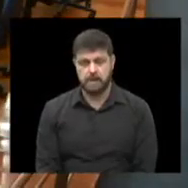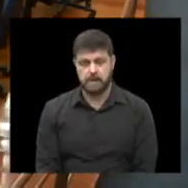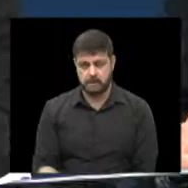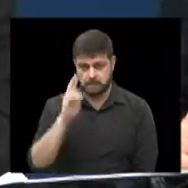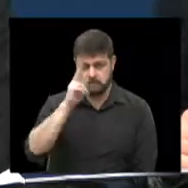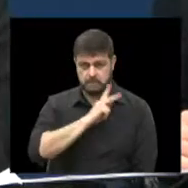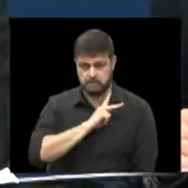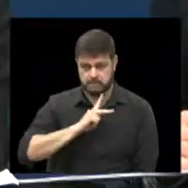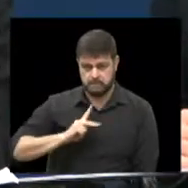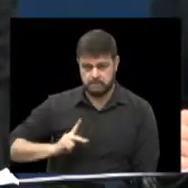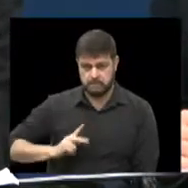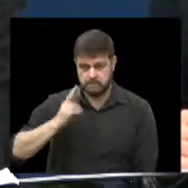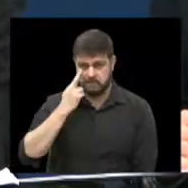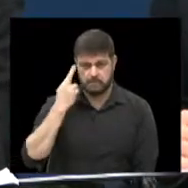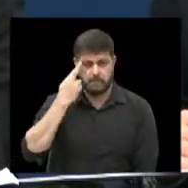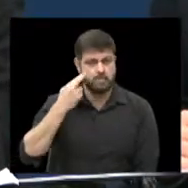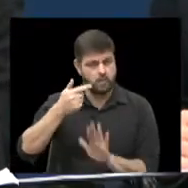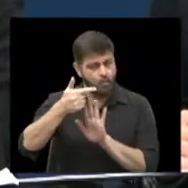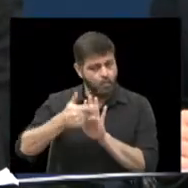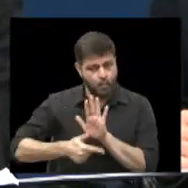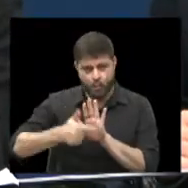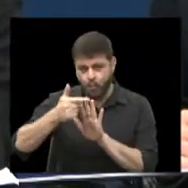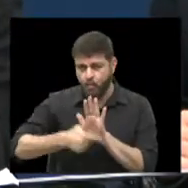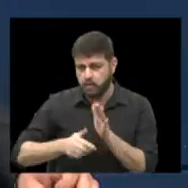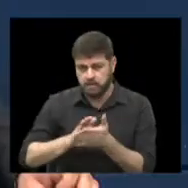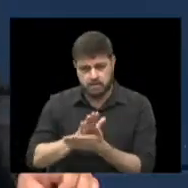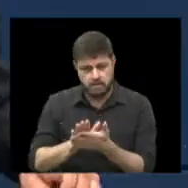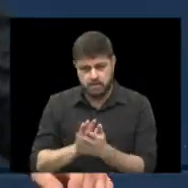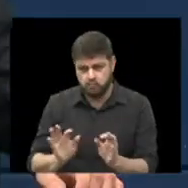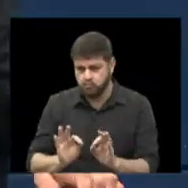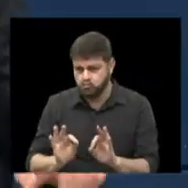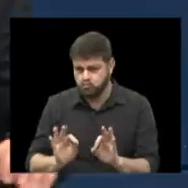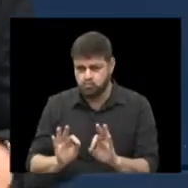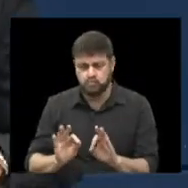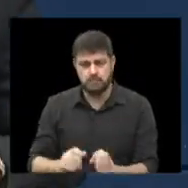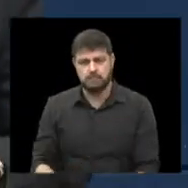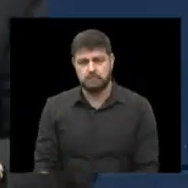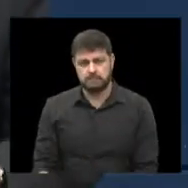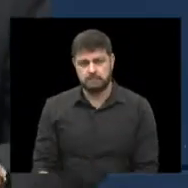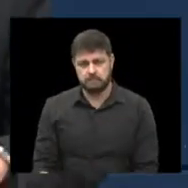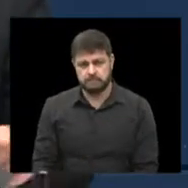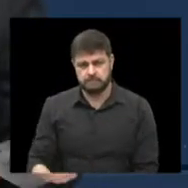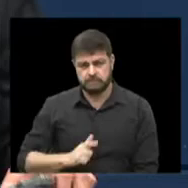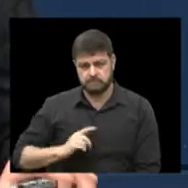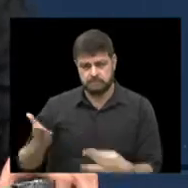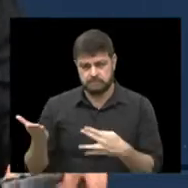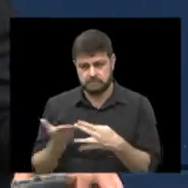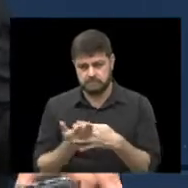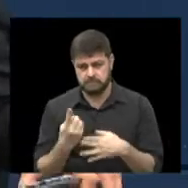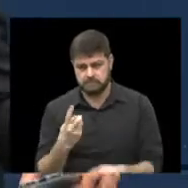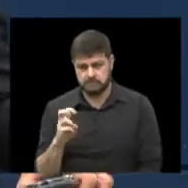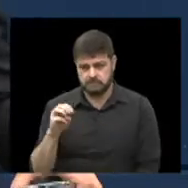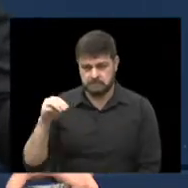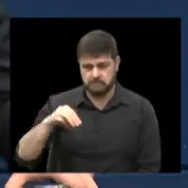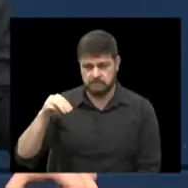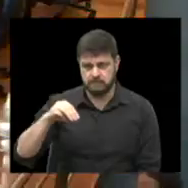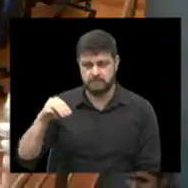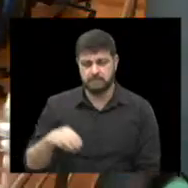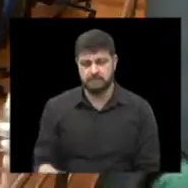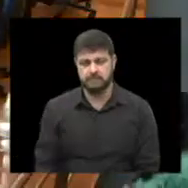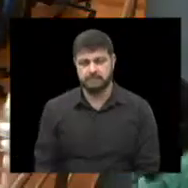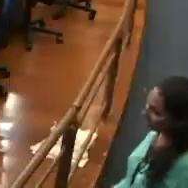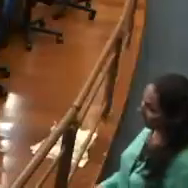Senhor presidente Rafa Zimbaldi, não há vereadores inscritos. Não havendo vereadores inscritos, eu suspendo a reunião por 15 minutos